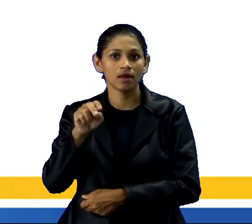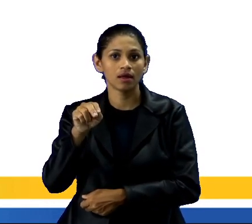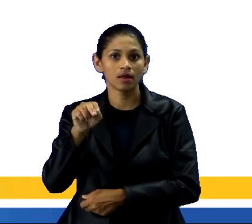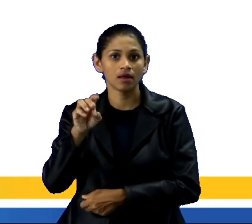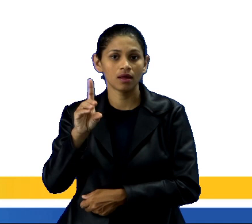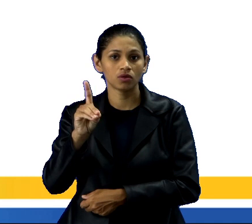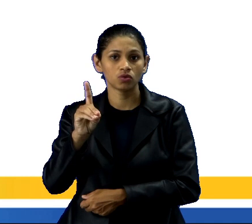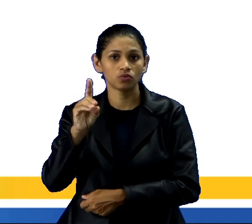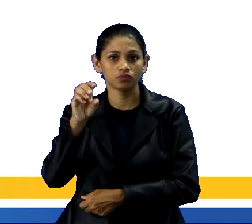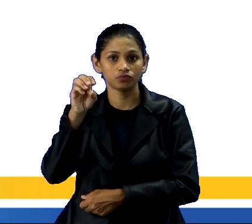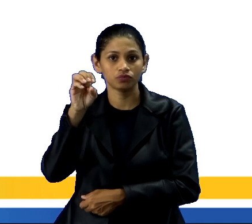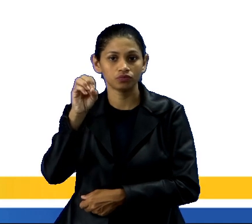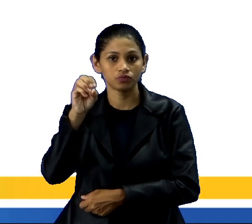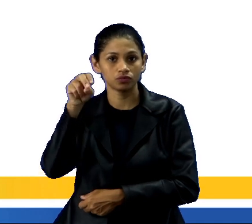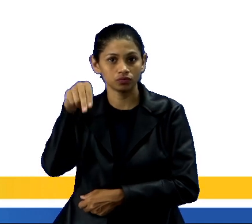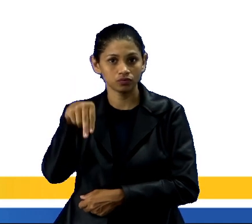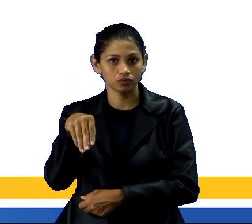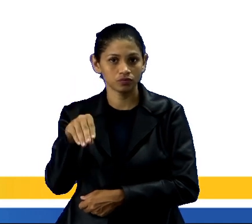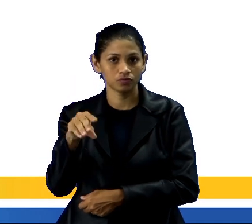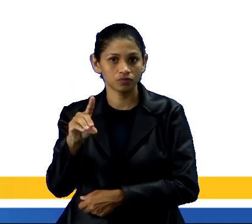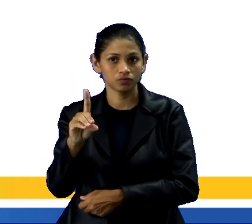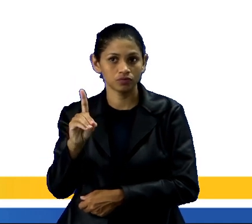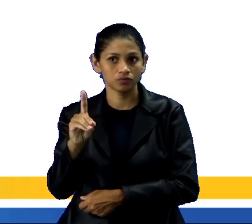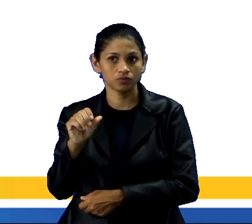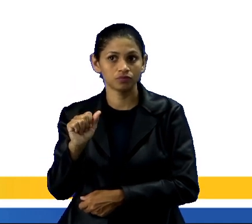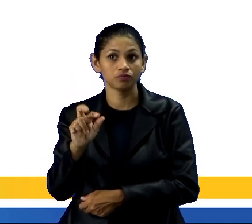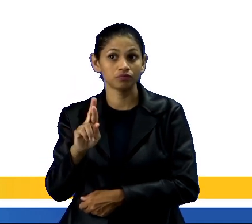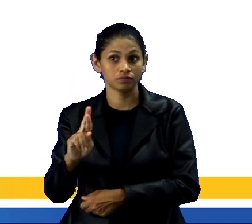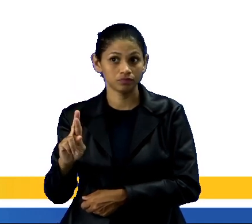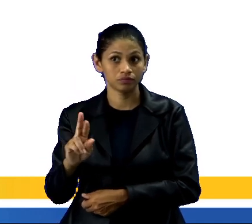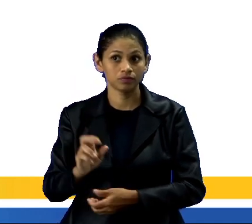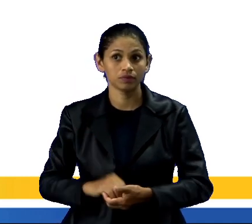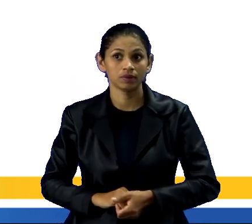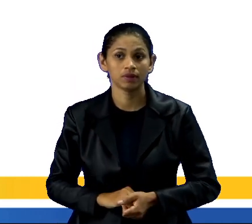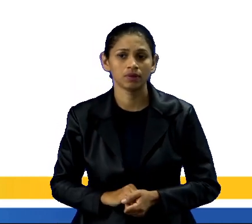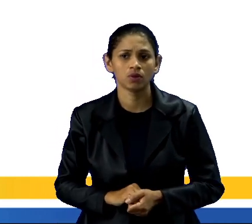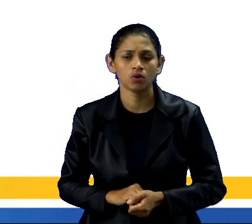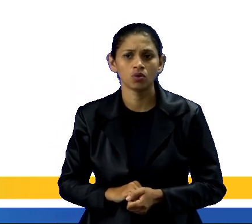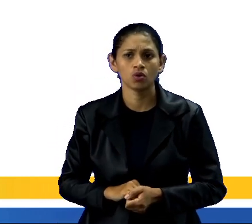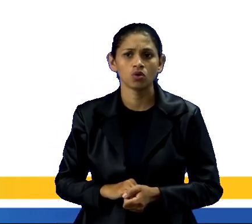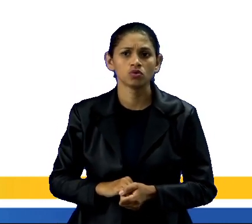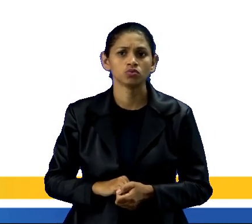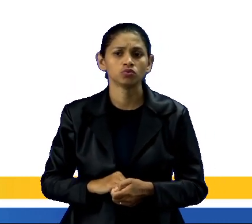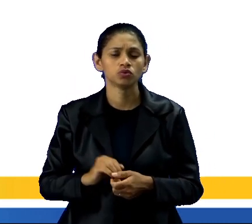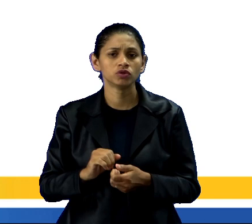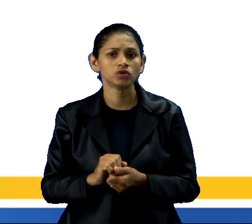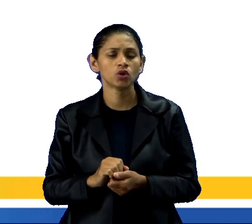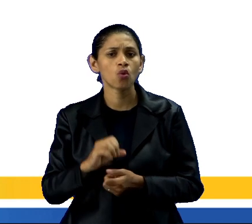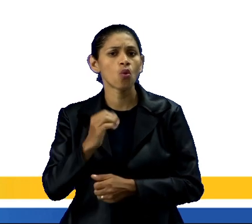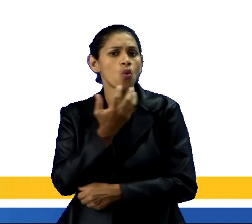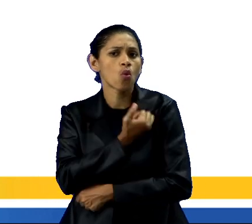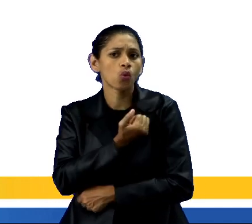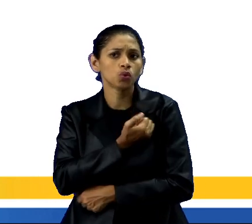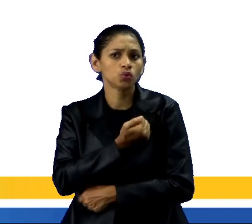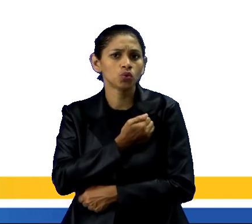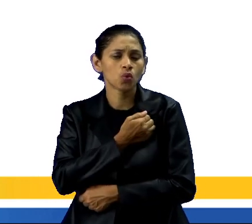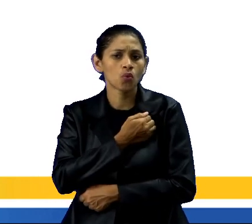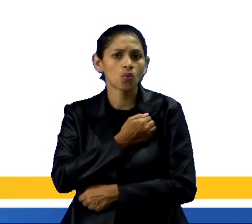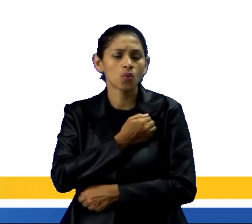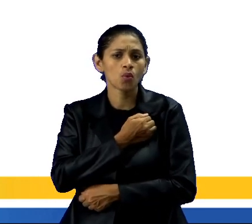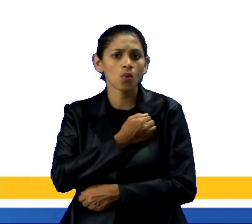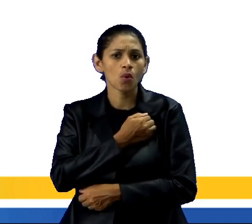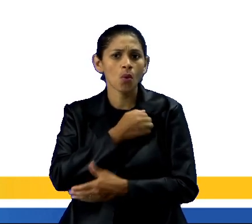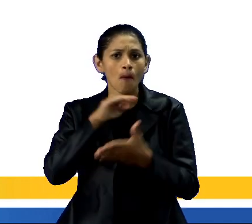são. A primeira, se o algarismo a suprir for inferior a 5, o que a gente faz?